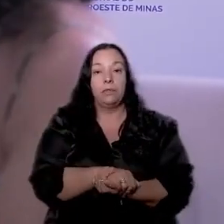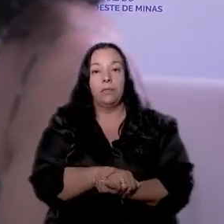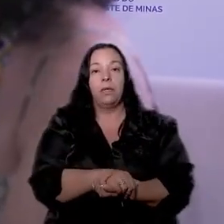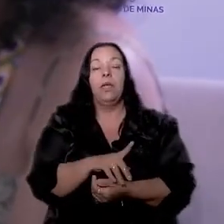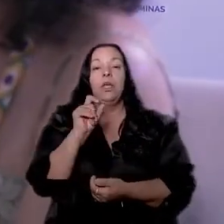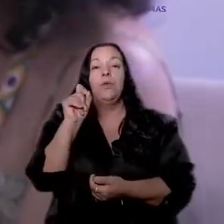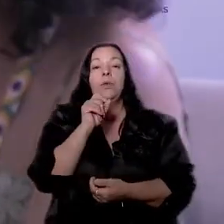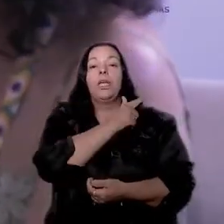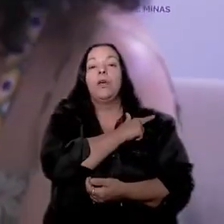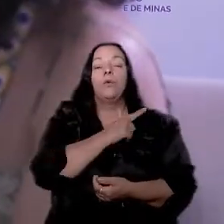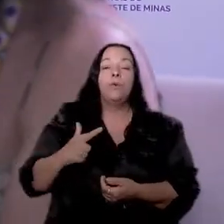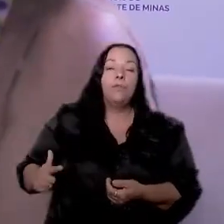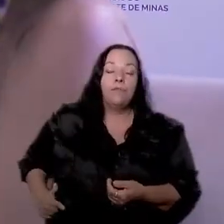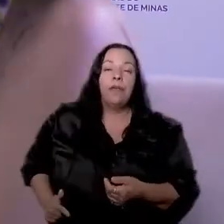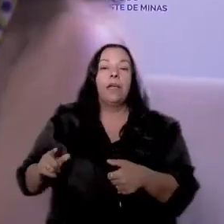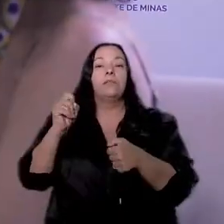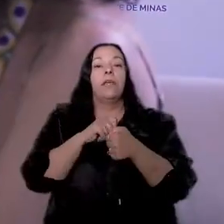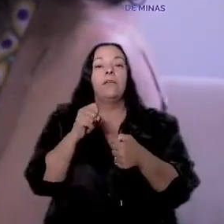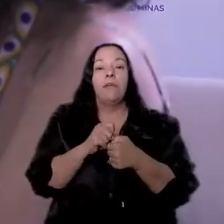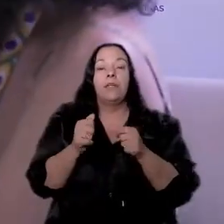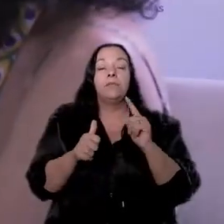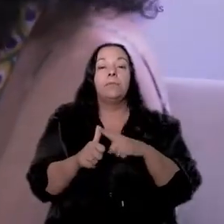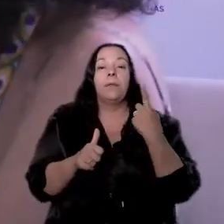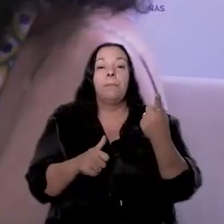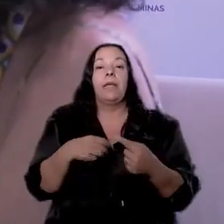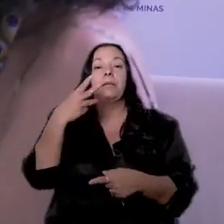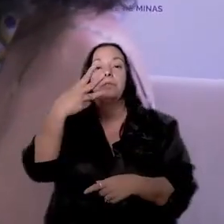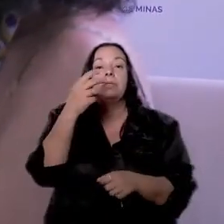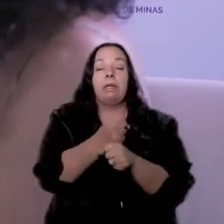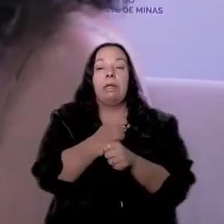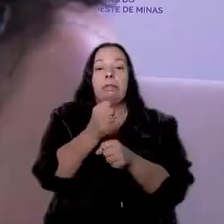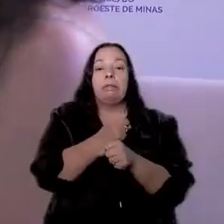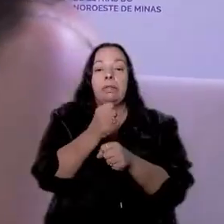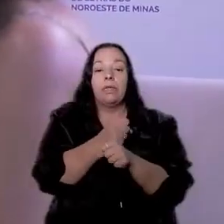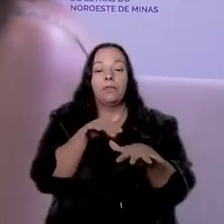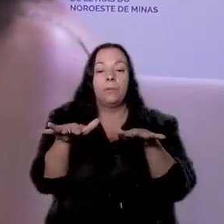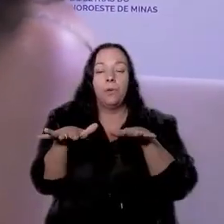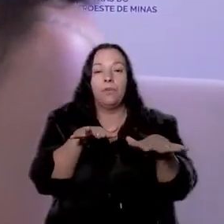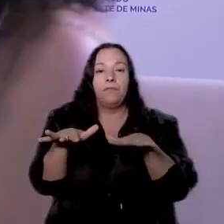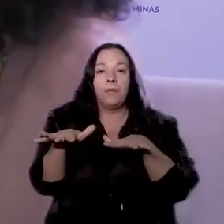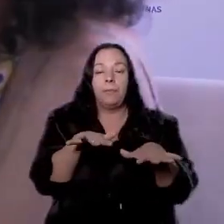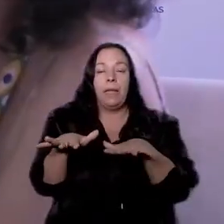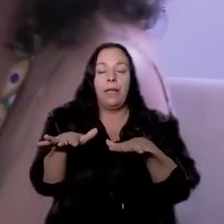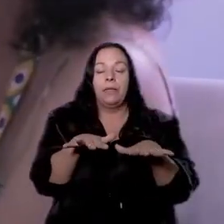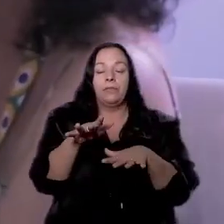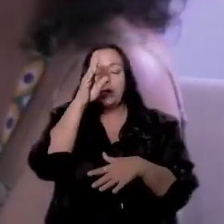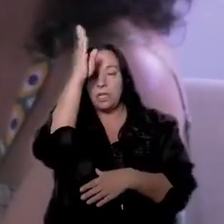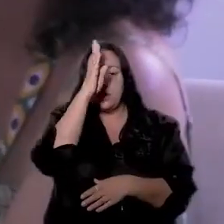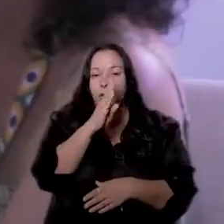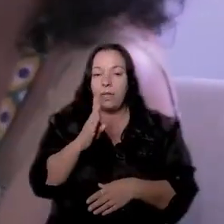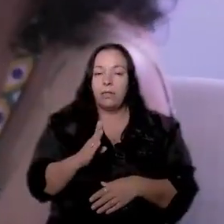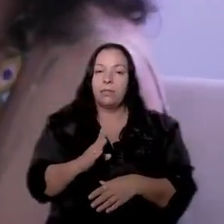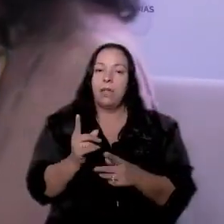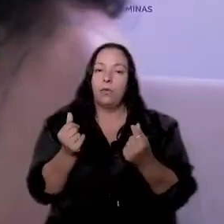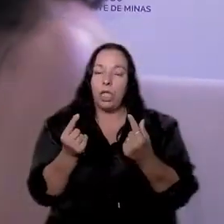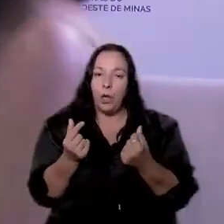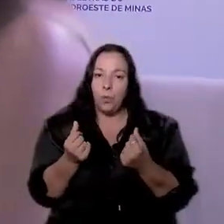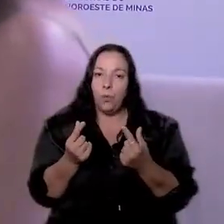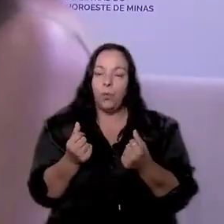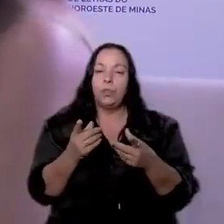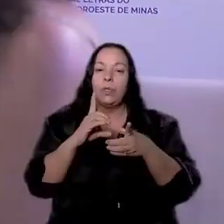e o que o governo tem feito nesses primeiros 3 anos num movimento de nacionalizar os recursos ou de, como a gente diz